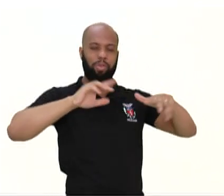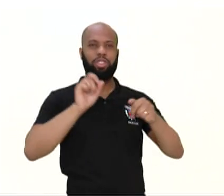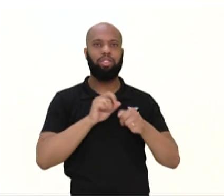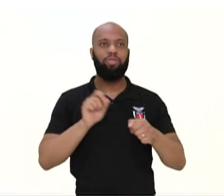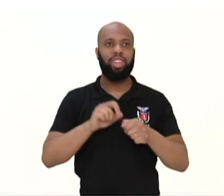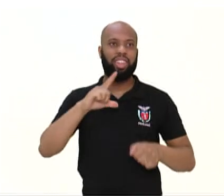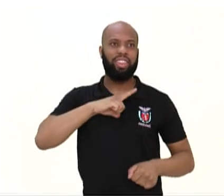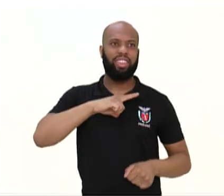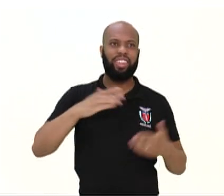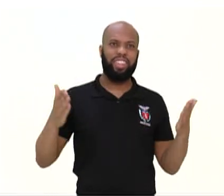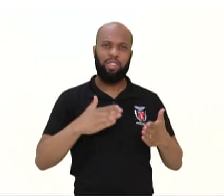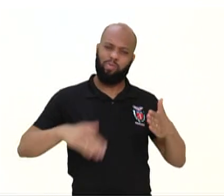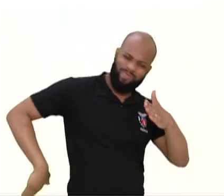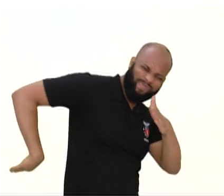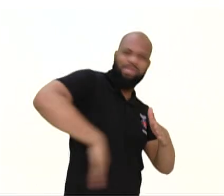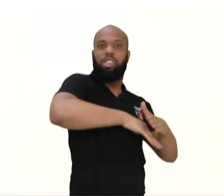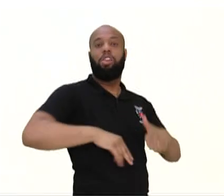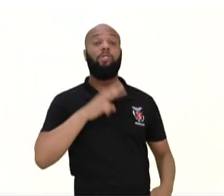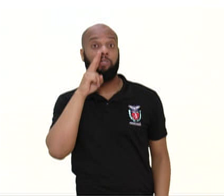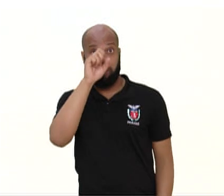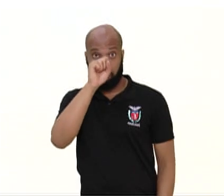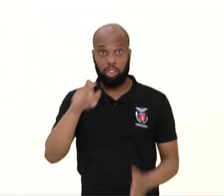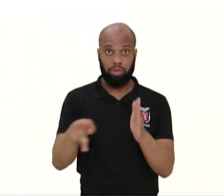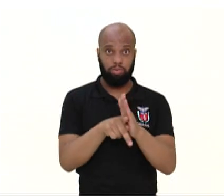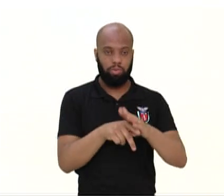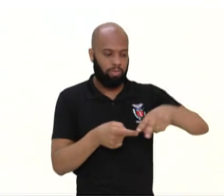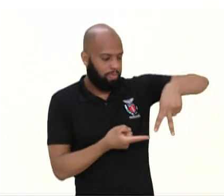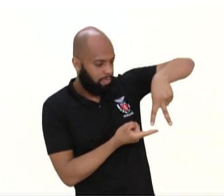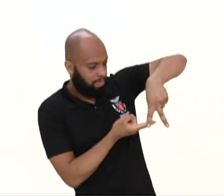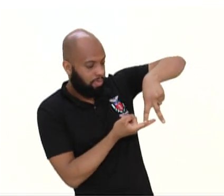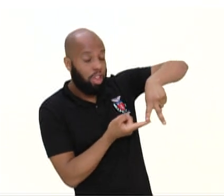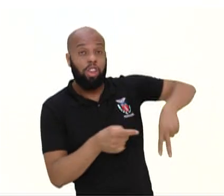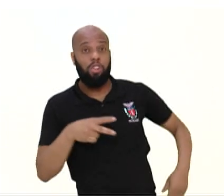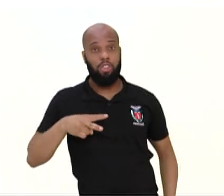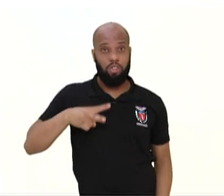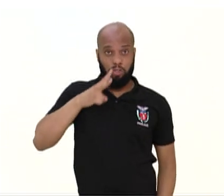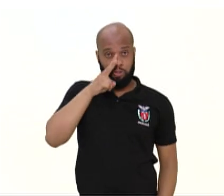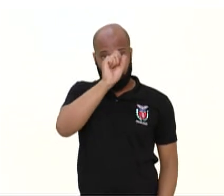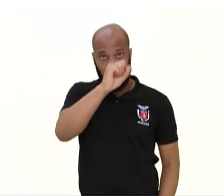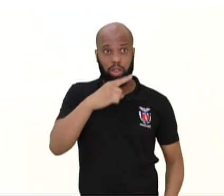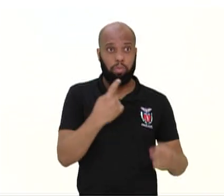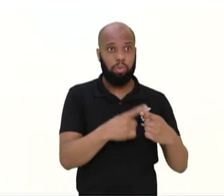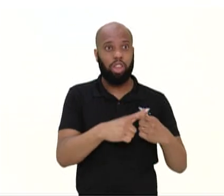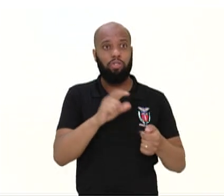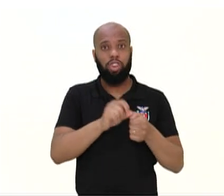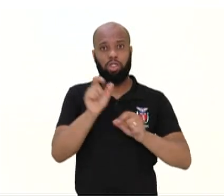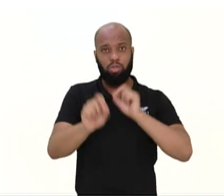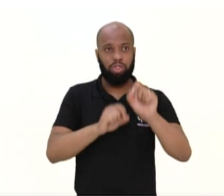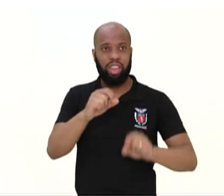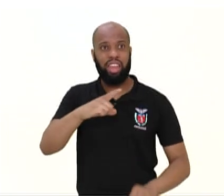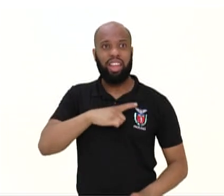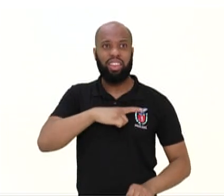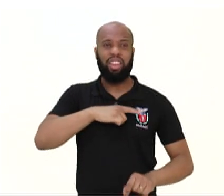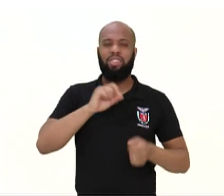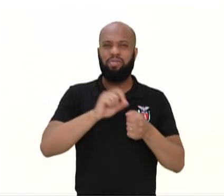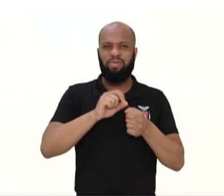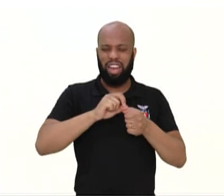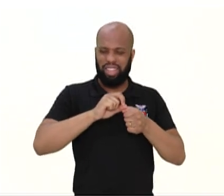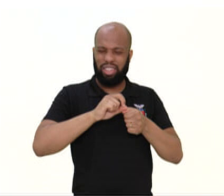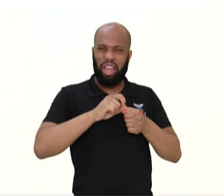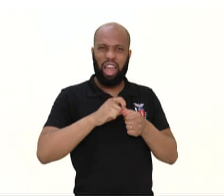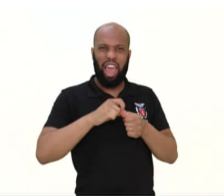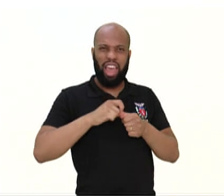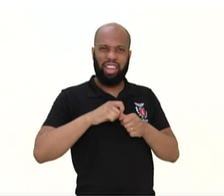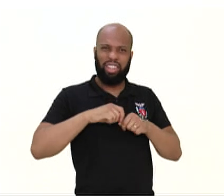com grande potência muscular. Por quê? Porque ele está desenvolvendo uma grande quantidade de trabalho. Então,